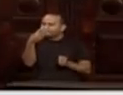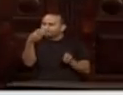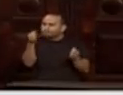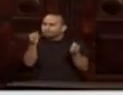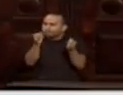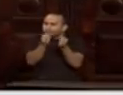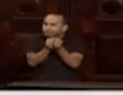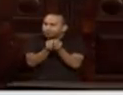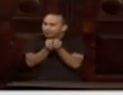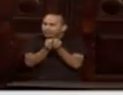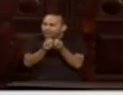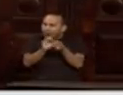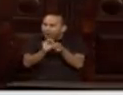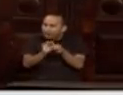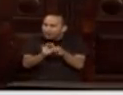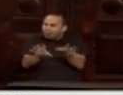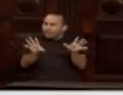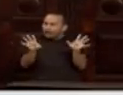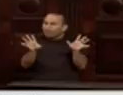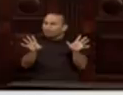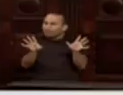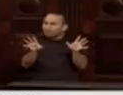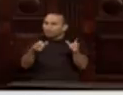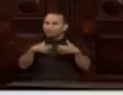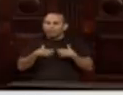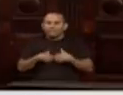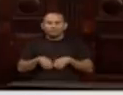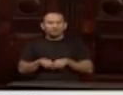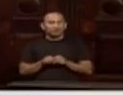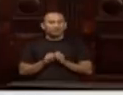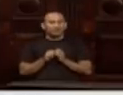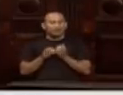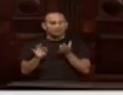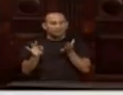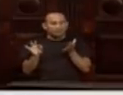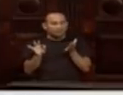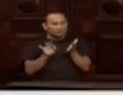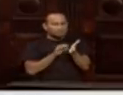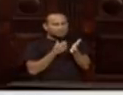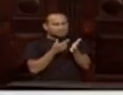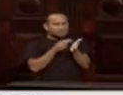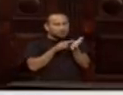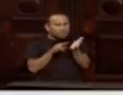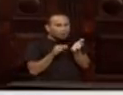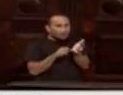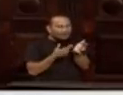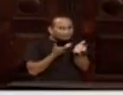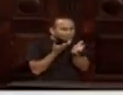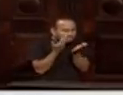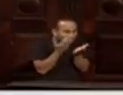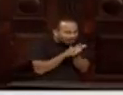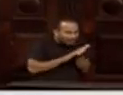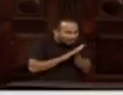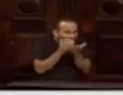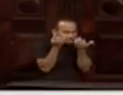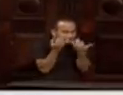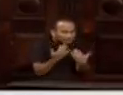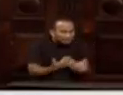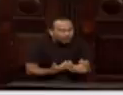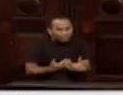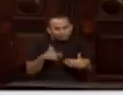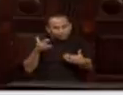abri mão misteriosamente os três jogos abrem mão é se no documento que nada explica que não há uma única razão